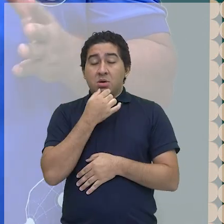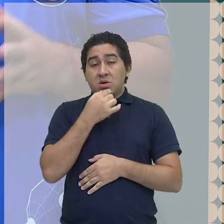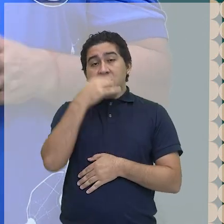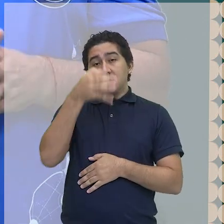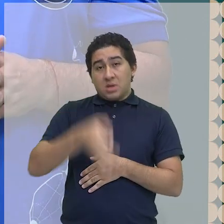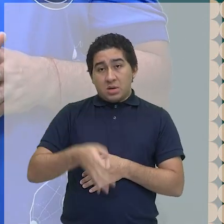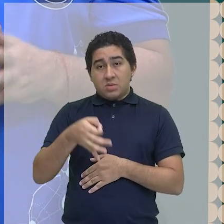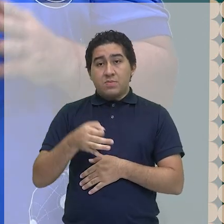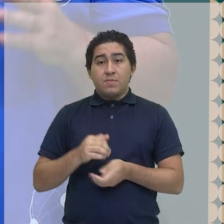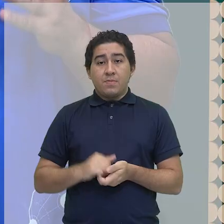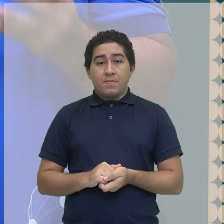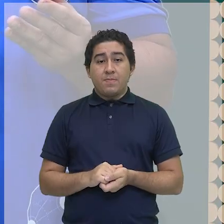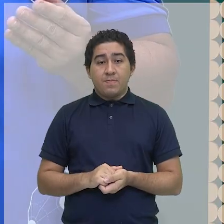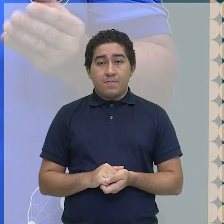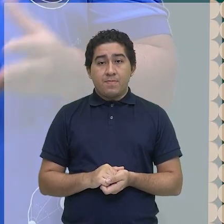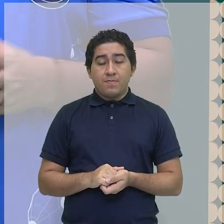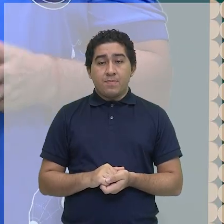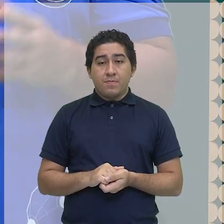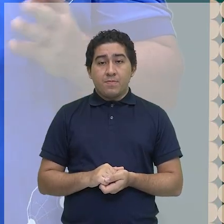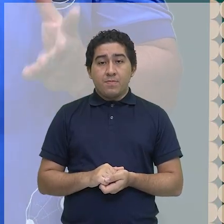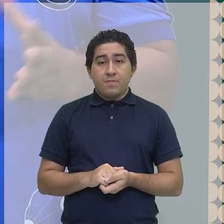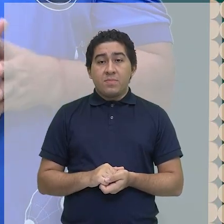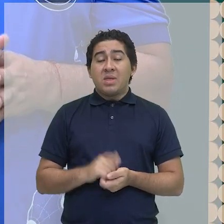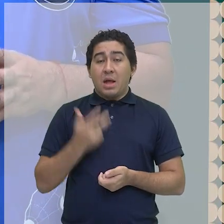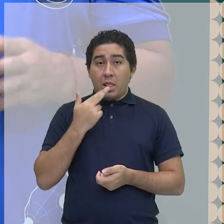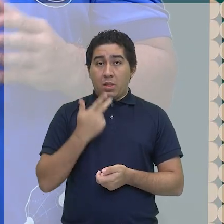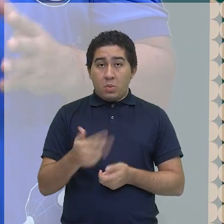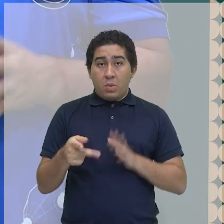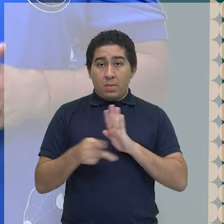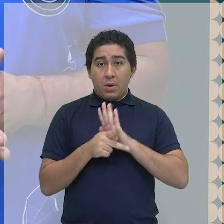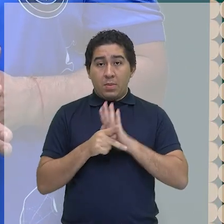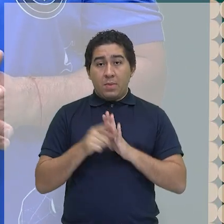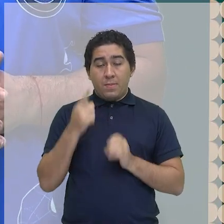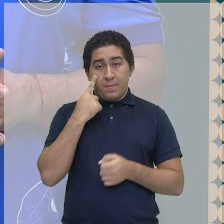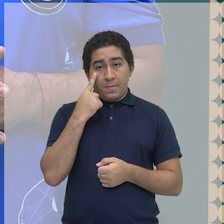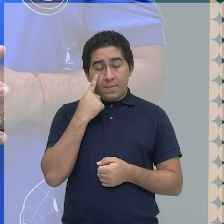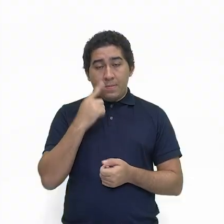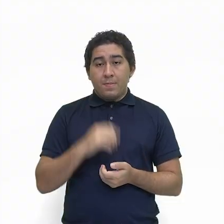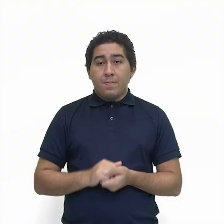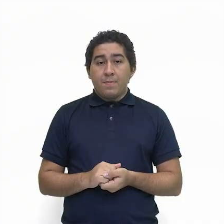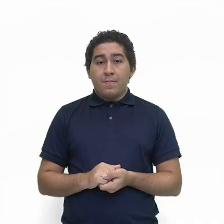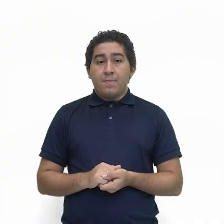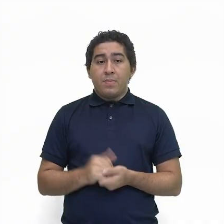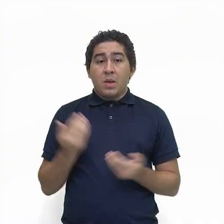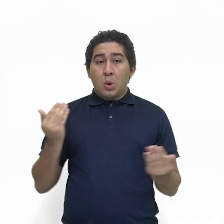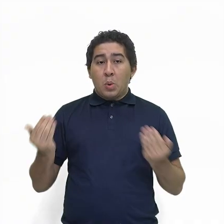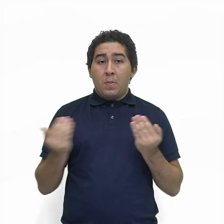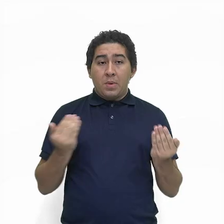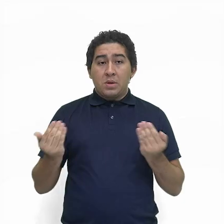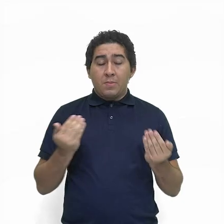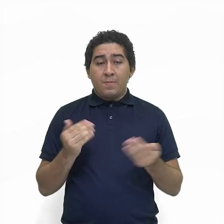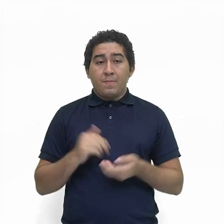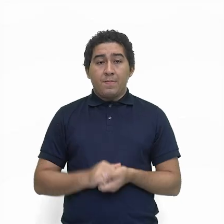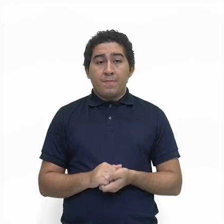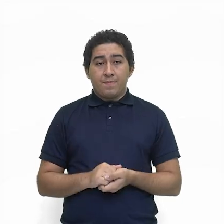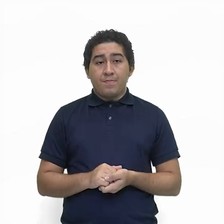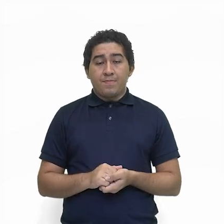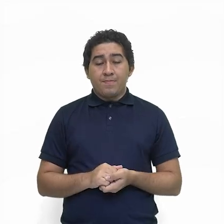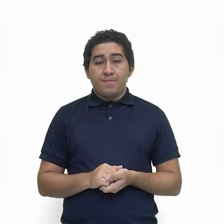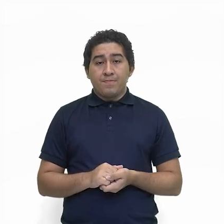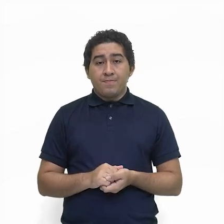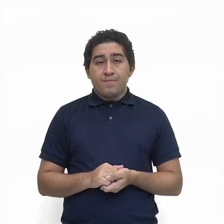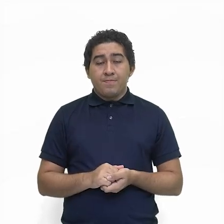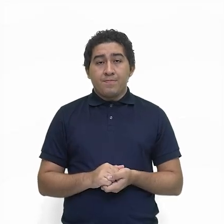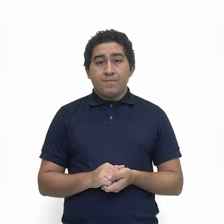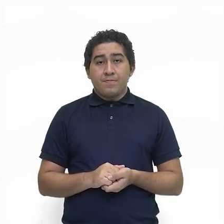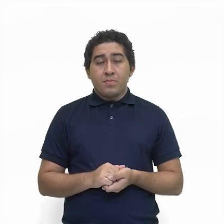mas vamos falar sobre o inglês em si, American English e British English. Olha só. American English